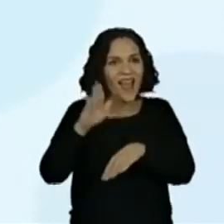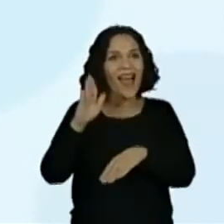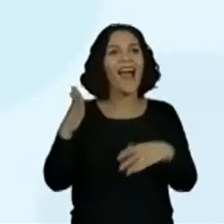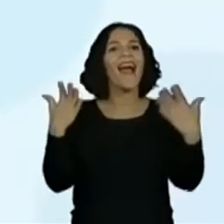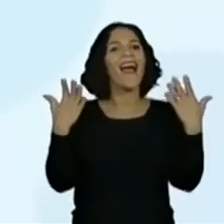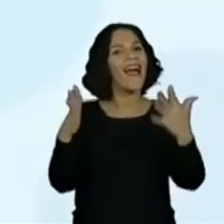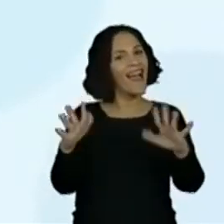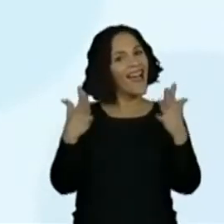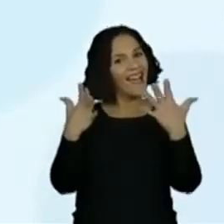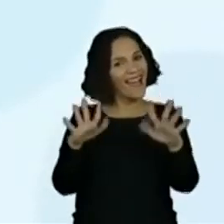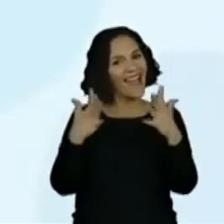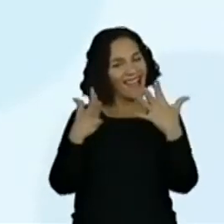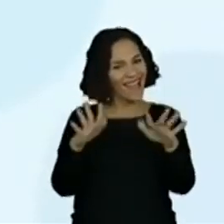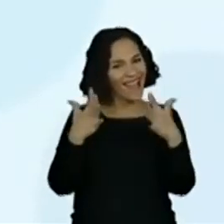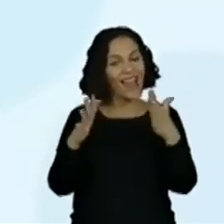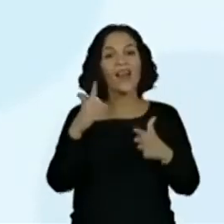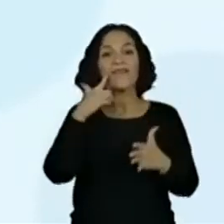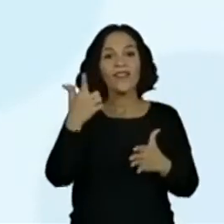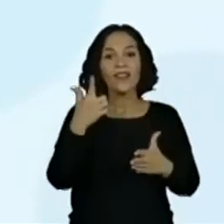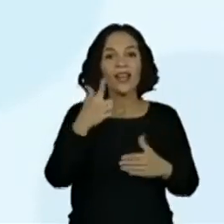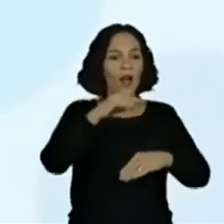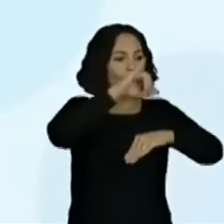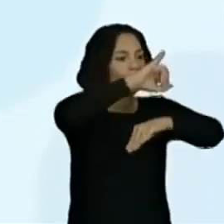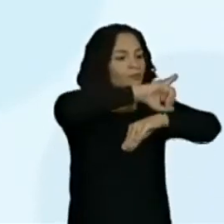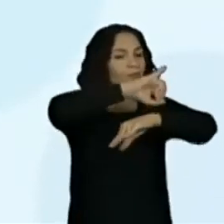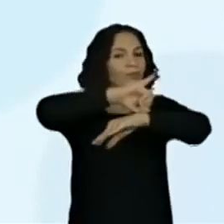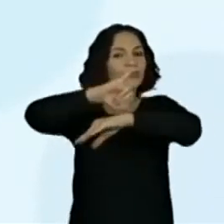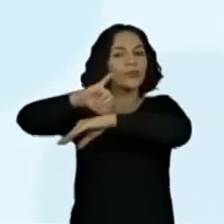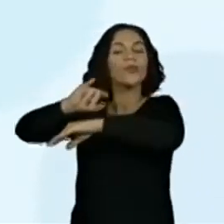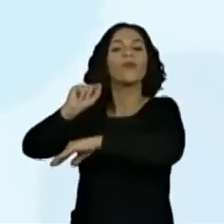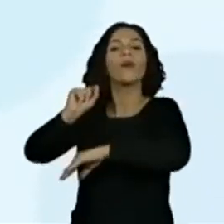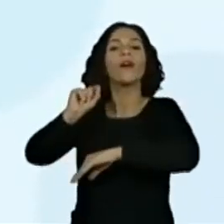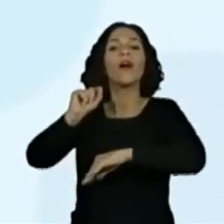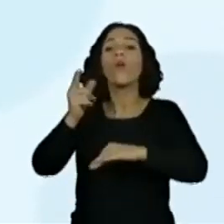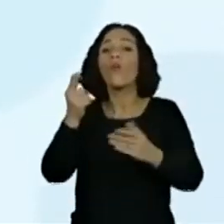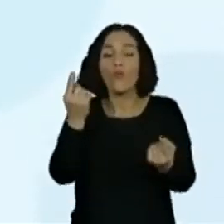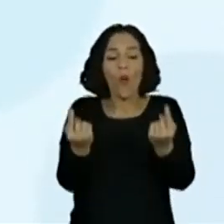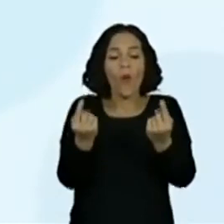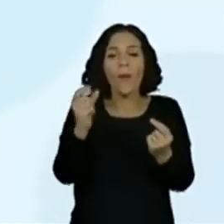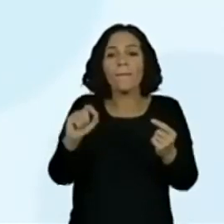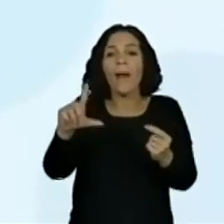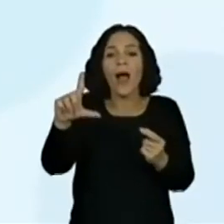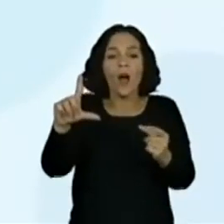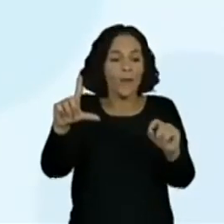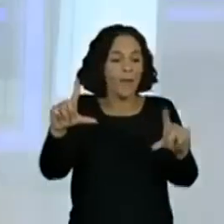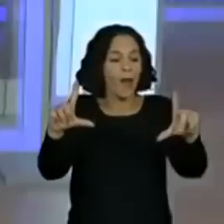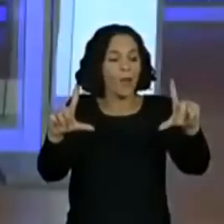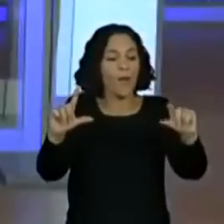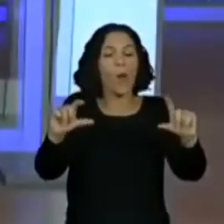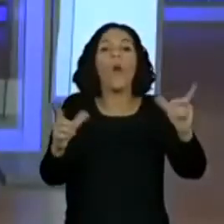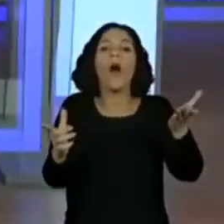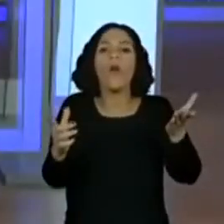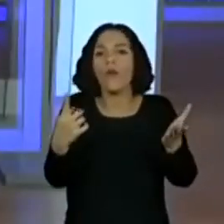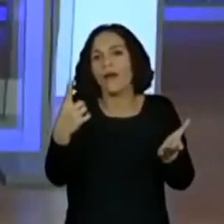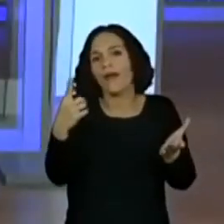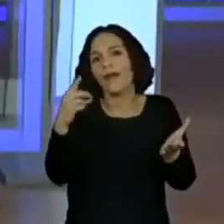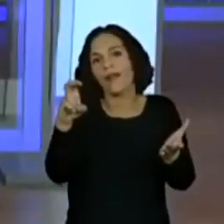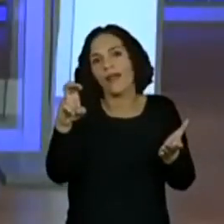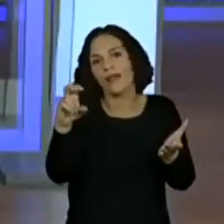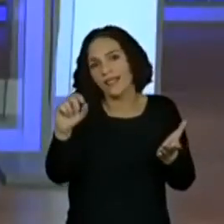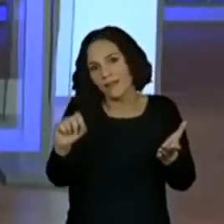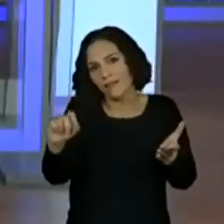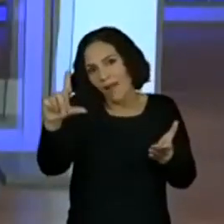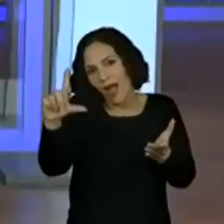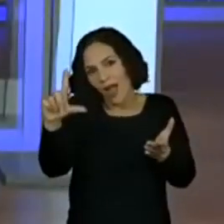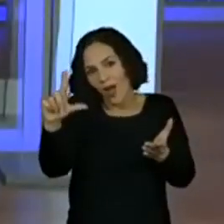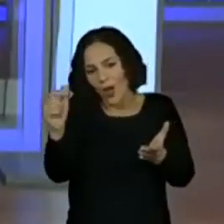que ela tem mais na estante dela? Quem é maior, 15 ou 10? Quem é maior, 15 ou 10? 15! E a gente